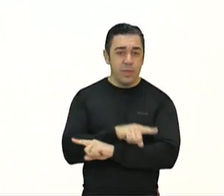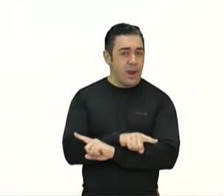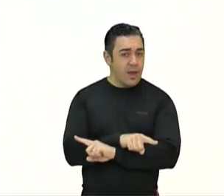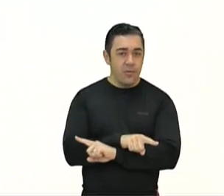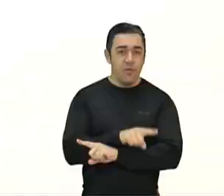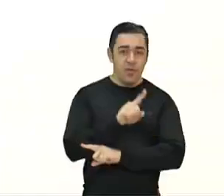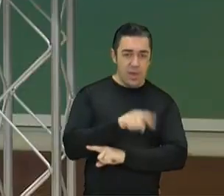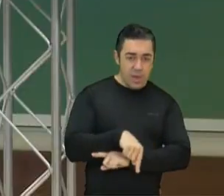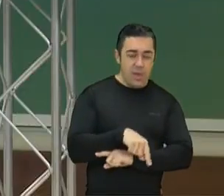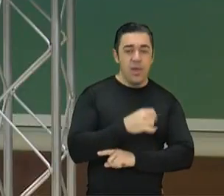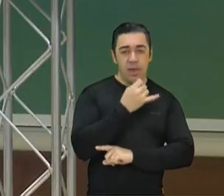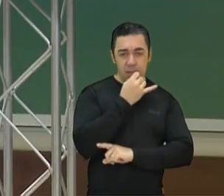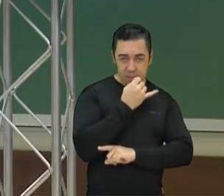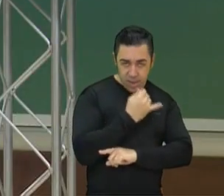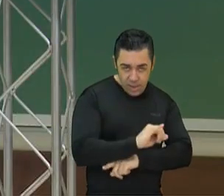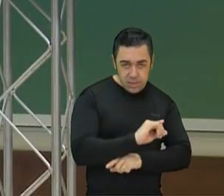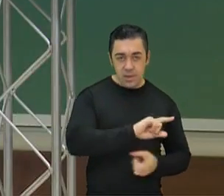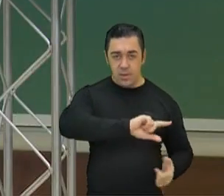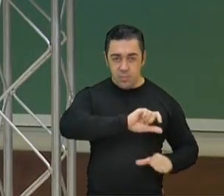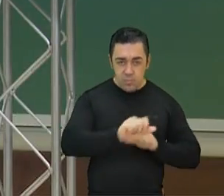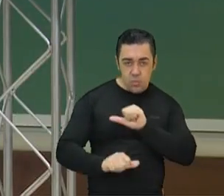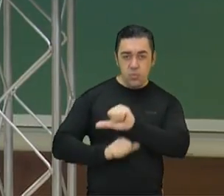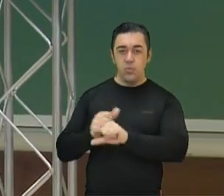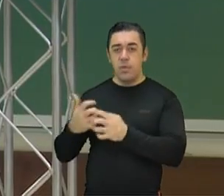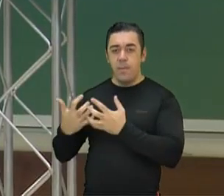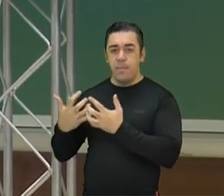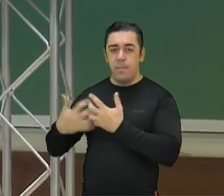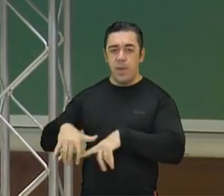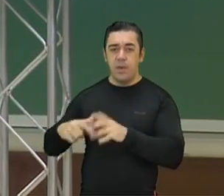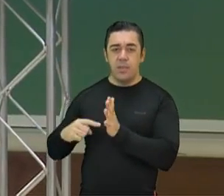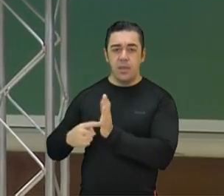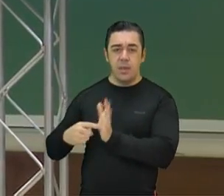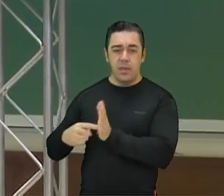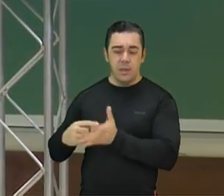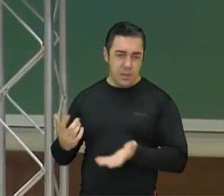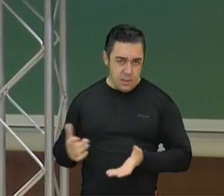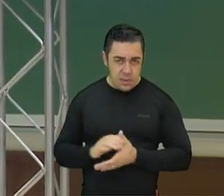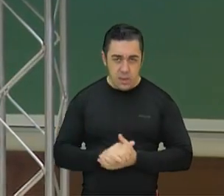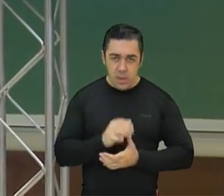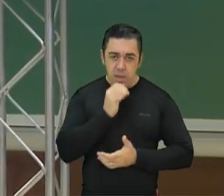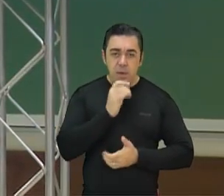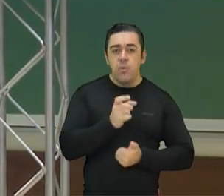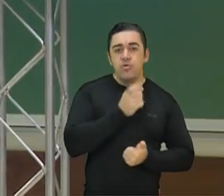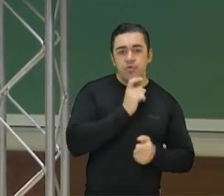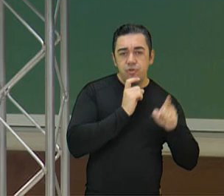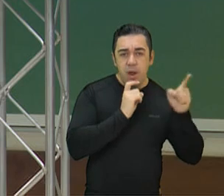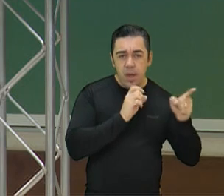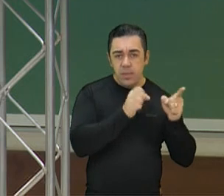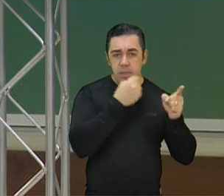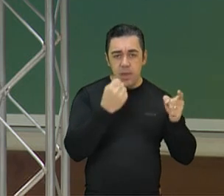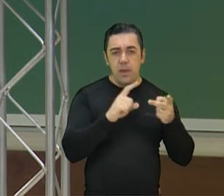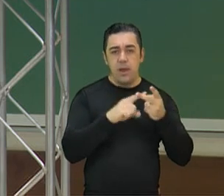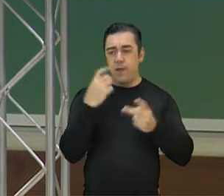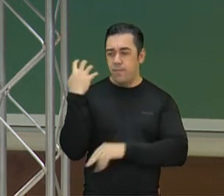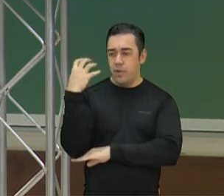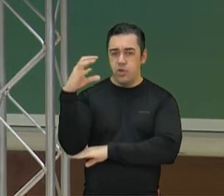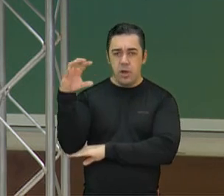né? Nos receptores nós vimos lá que os equipamentos como a geladeira,